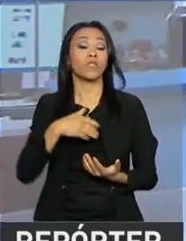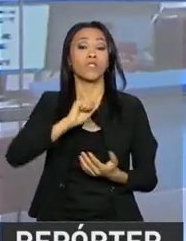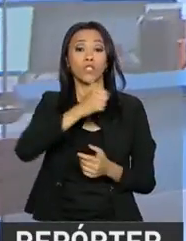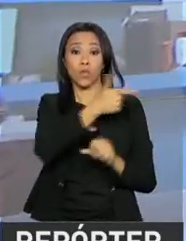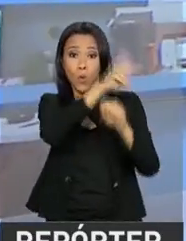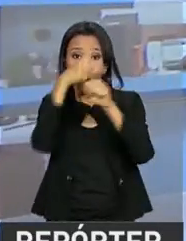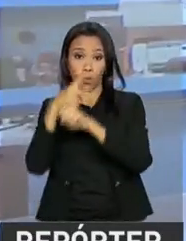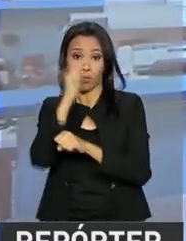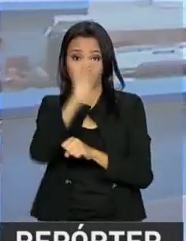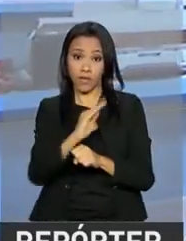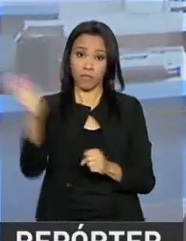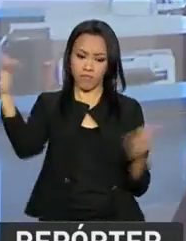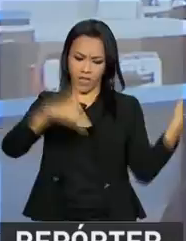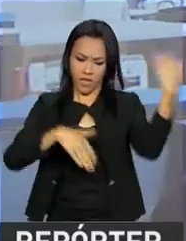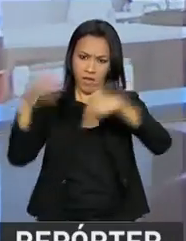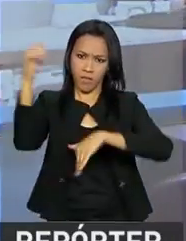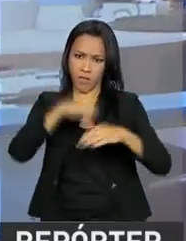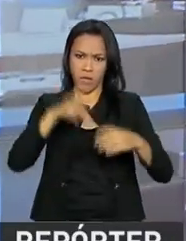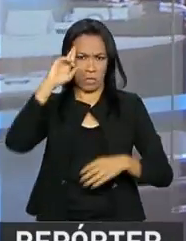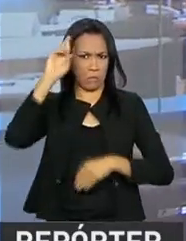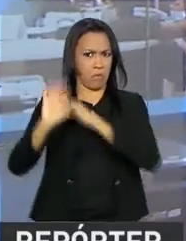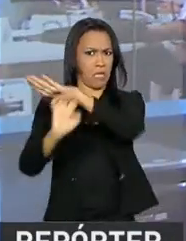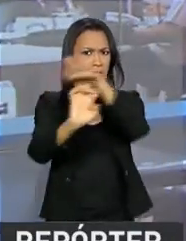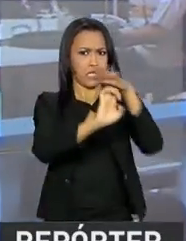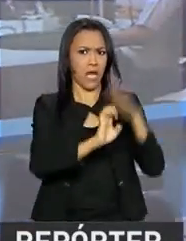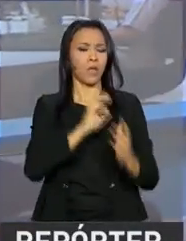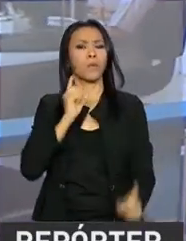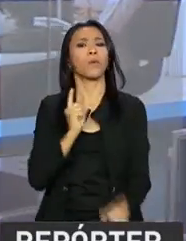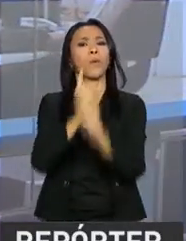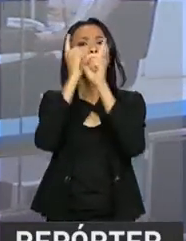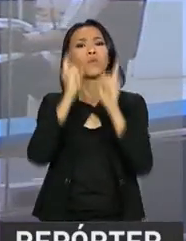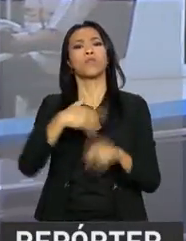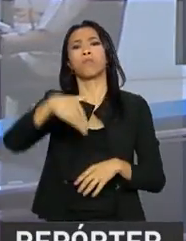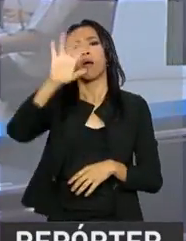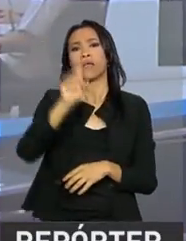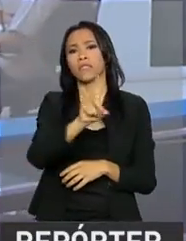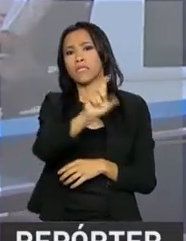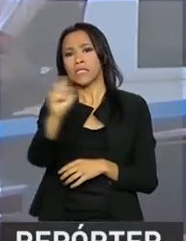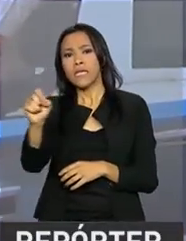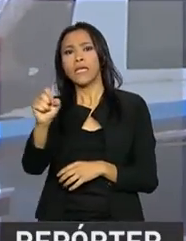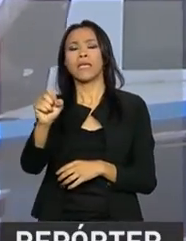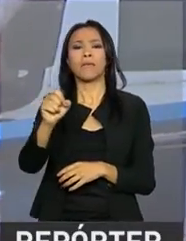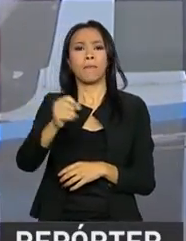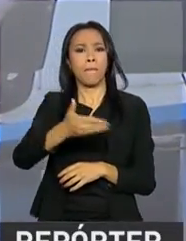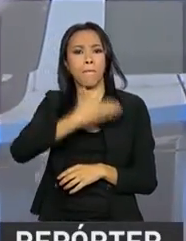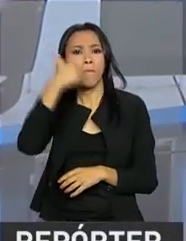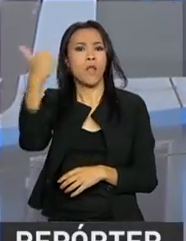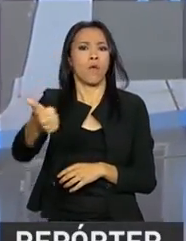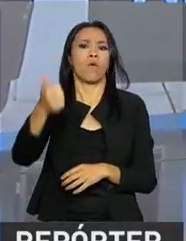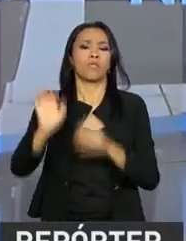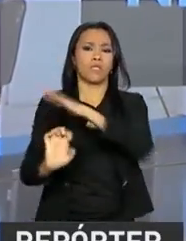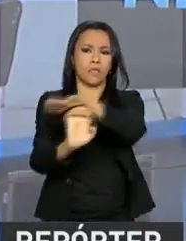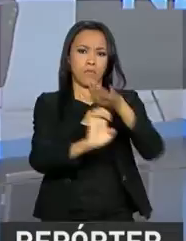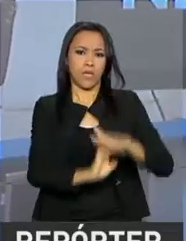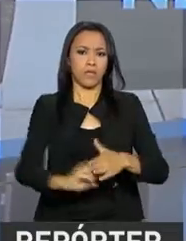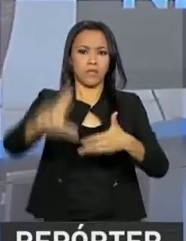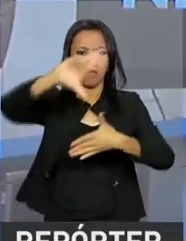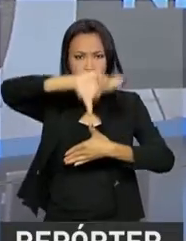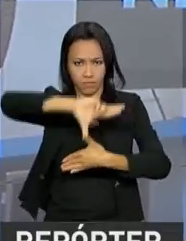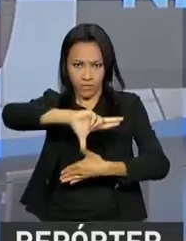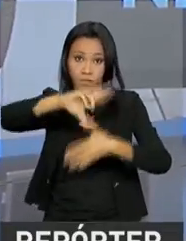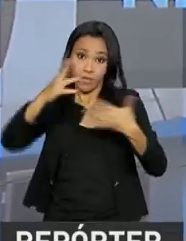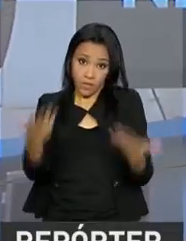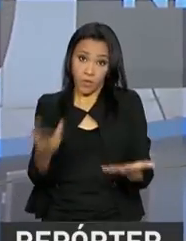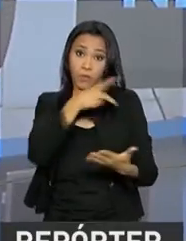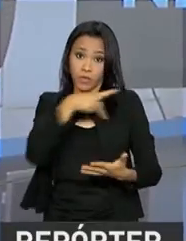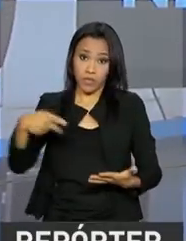estão na capital paulista para um encontro com as 100 maiores empresas aqui da América Latina o presidente Michel